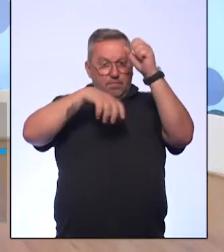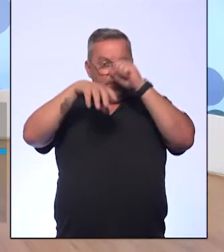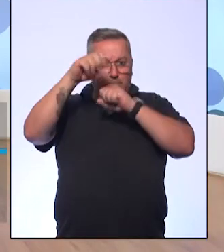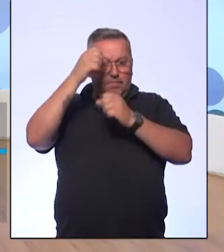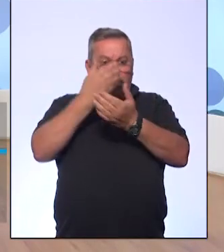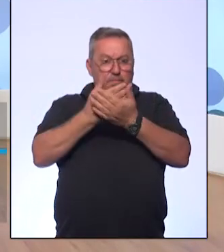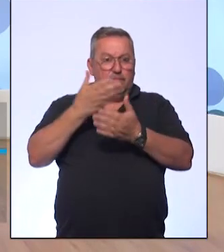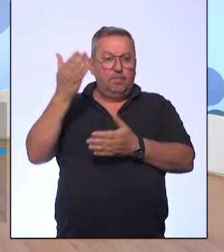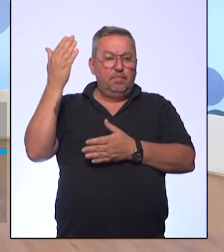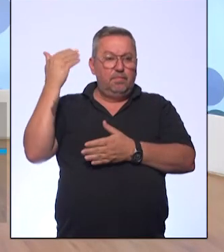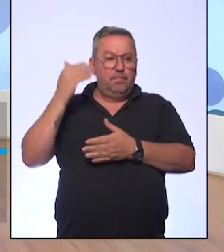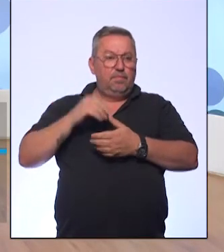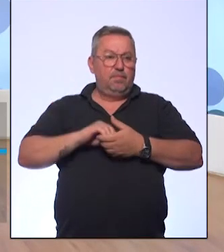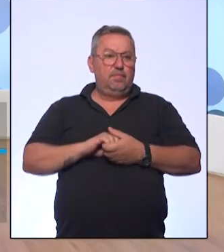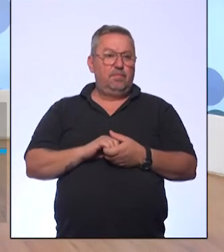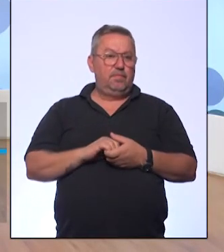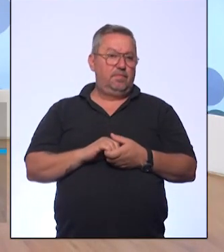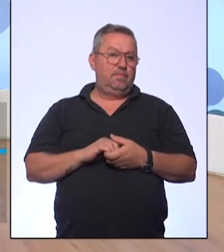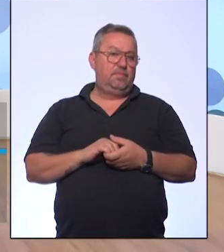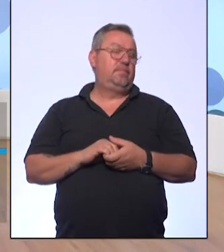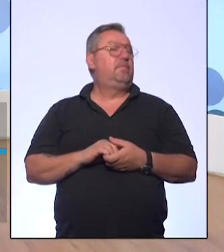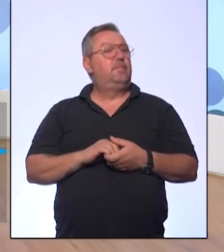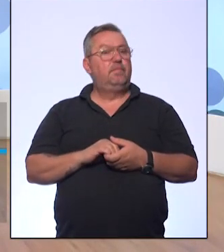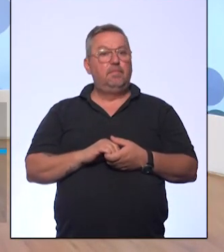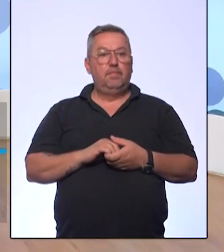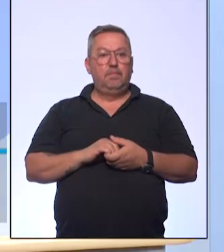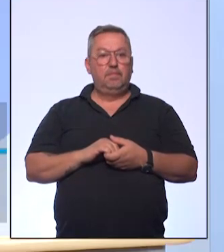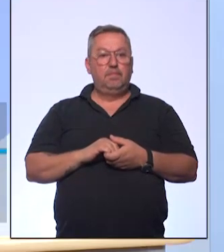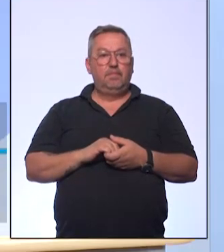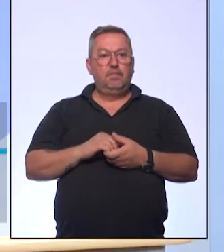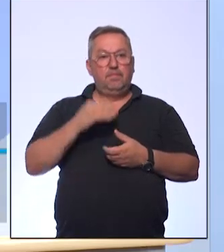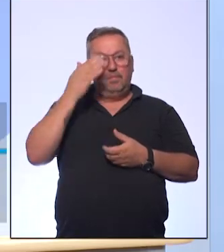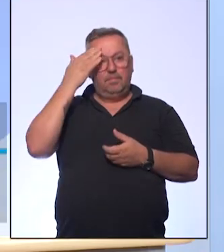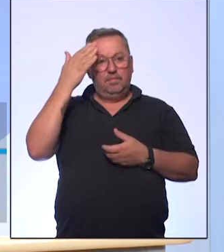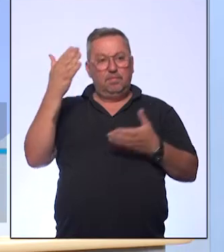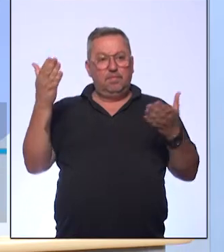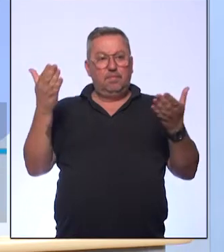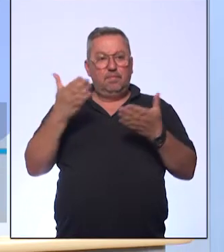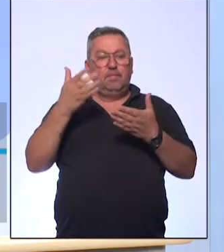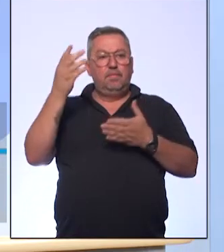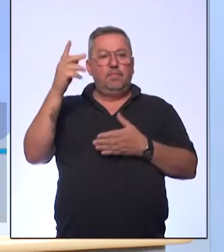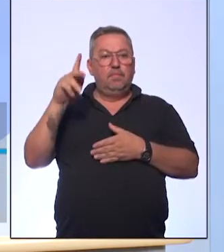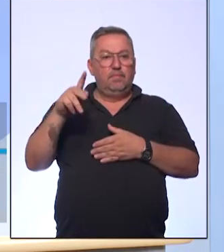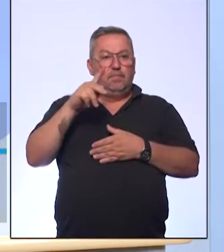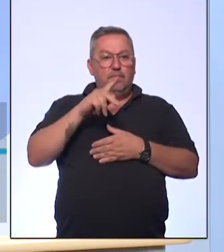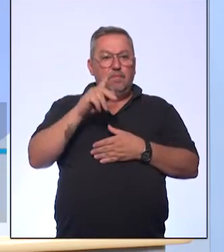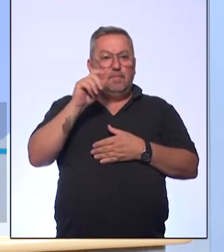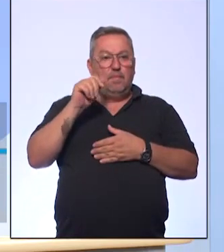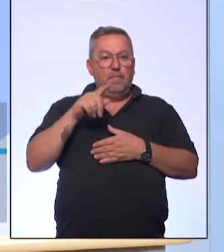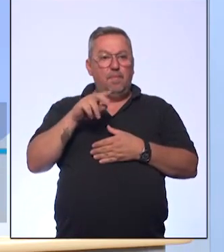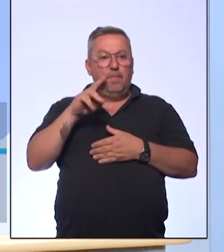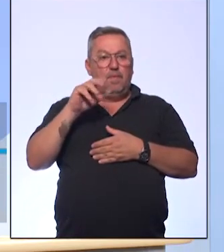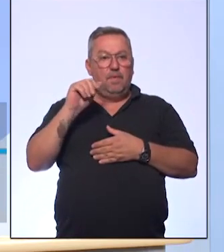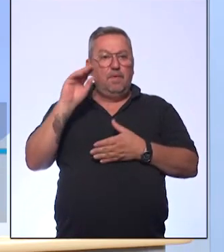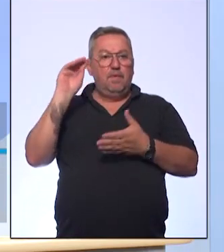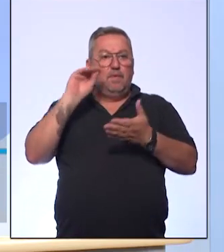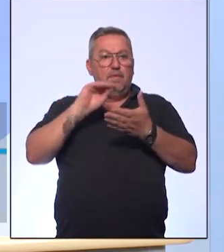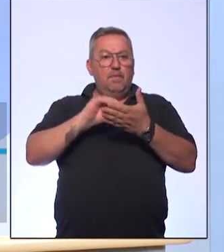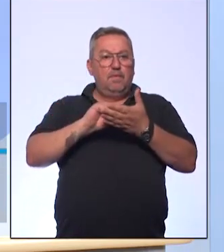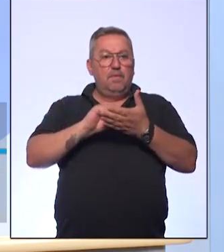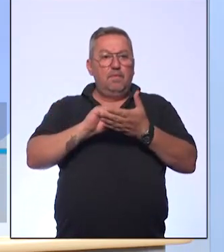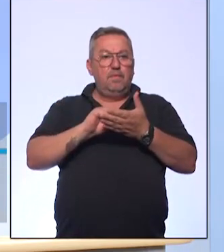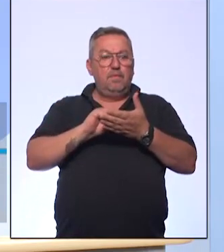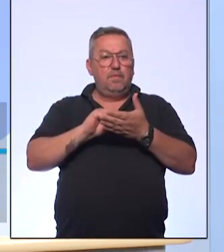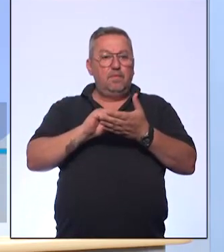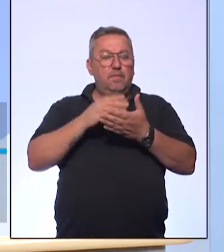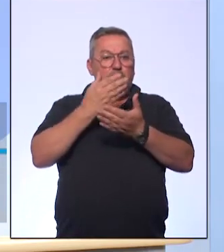das aulas anteriores. Passa a palavra, professora. Obrigada. Então, como a professora a Andrea colocou,